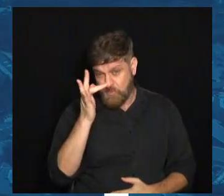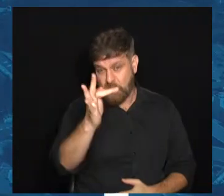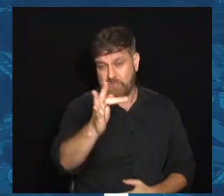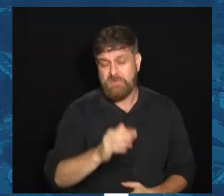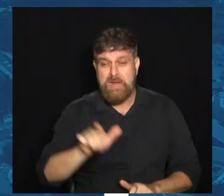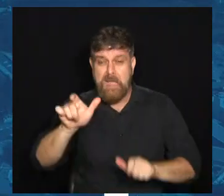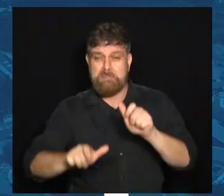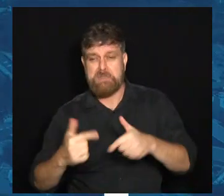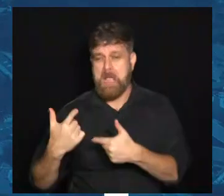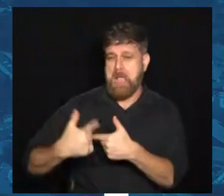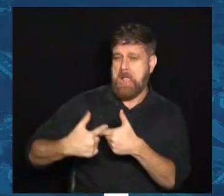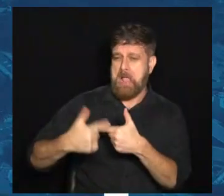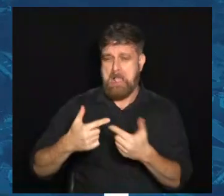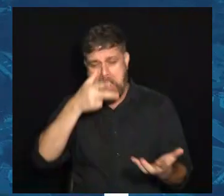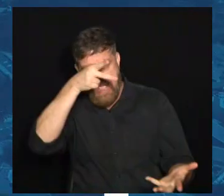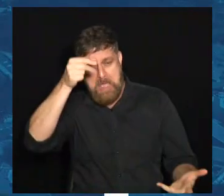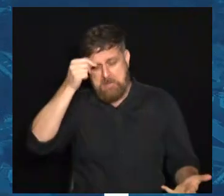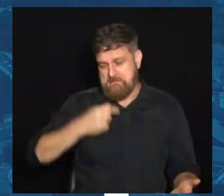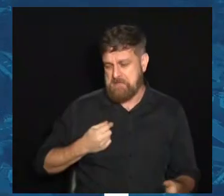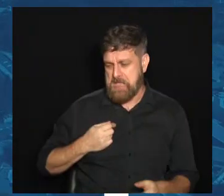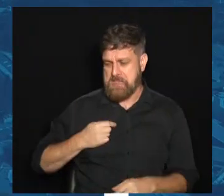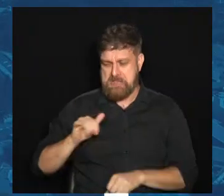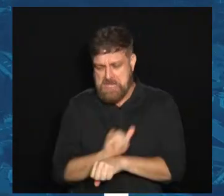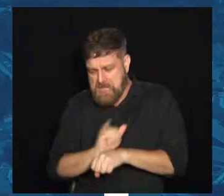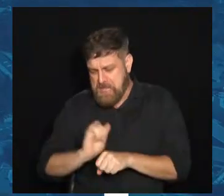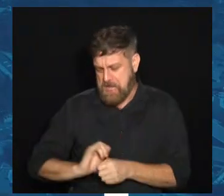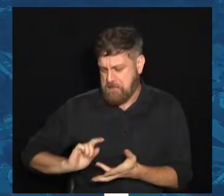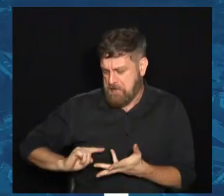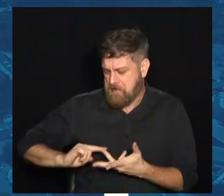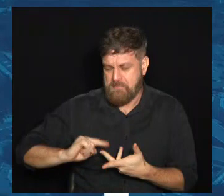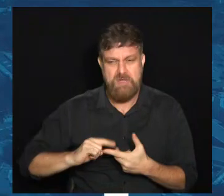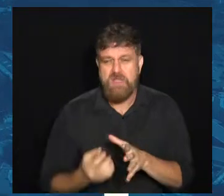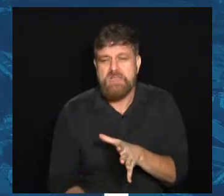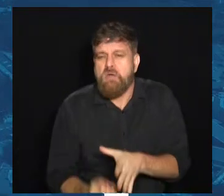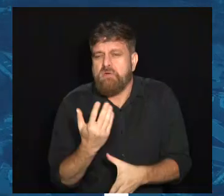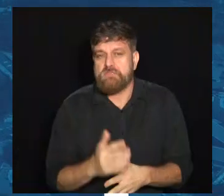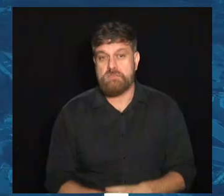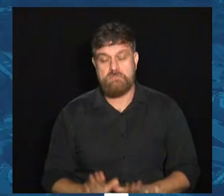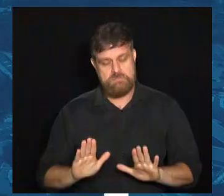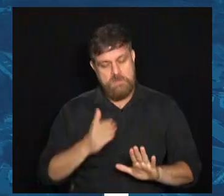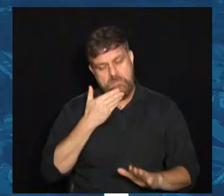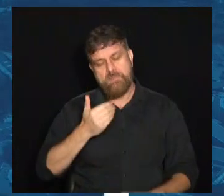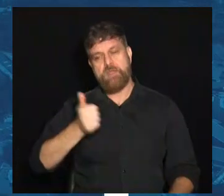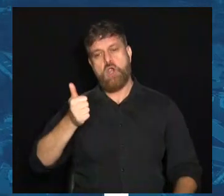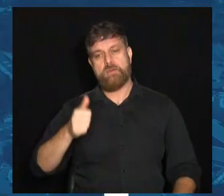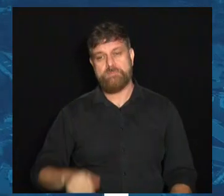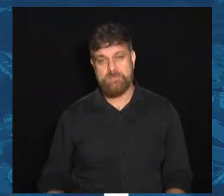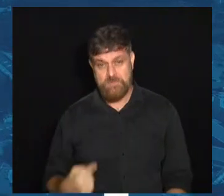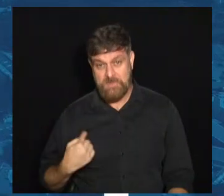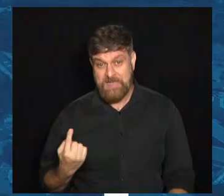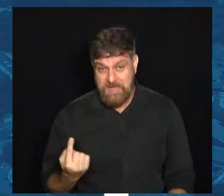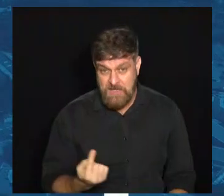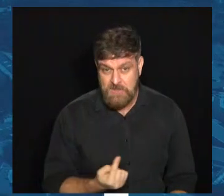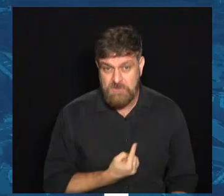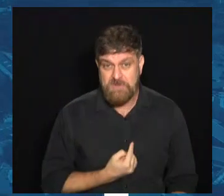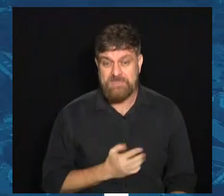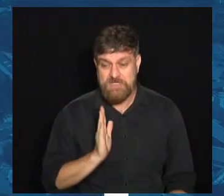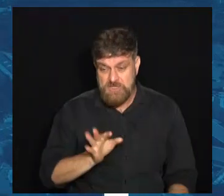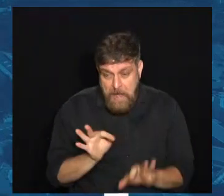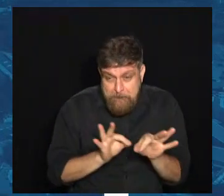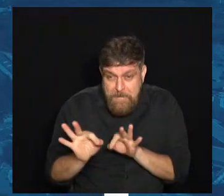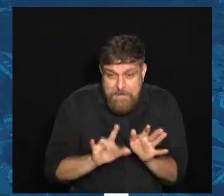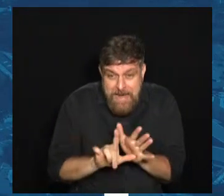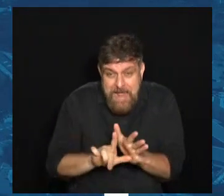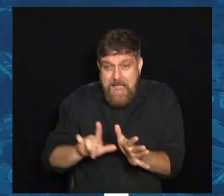o pessoal fala, tá vendo, o prefeito fez tudo isso e não aconteceu tanta coisa, melhor assim. Mas nós estamos nos